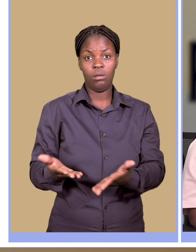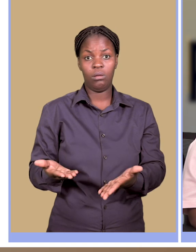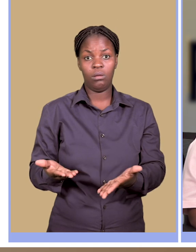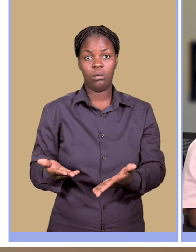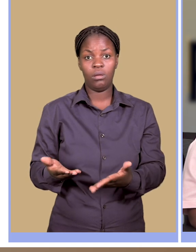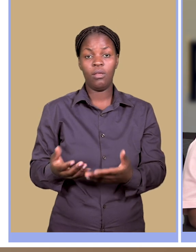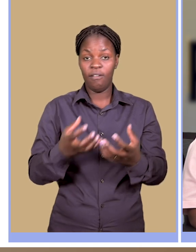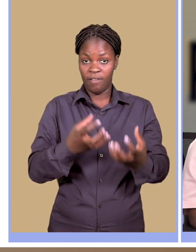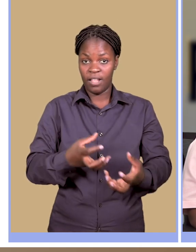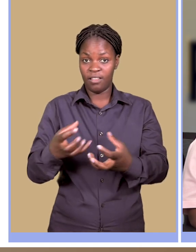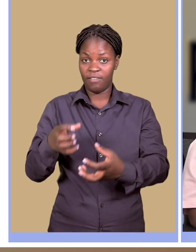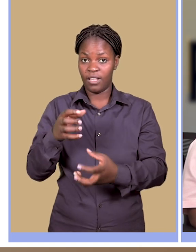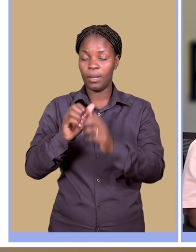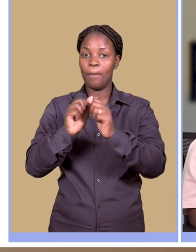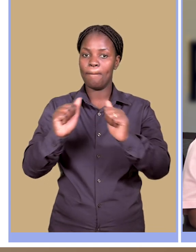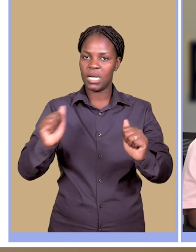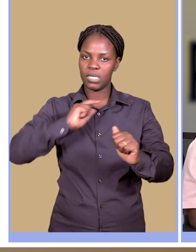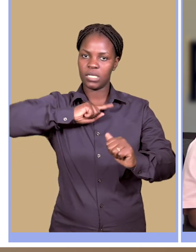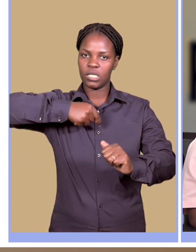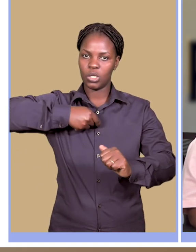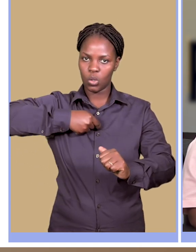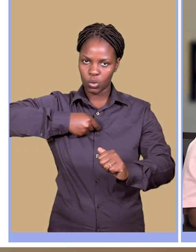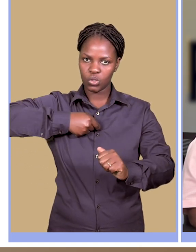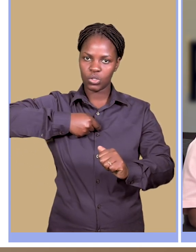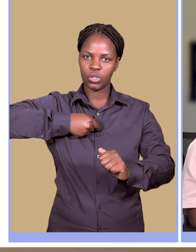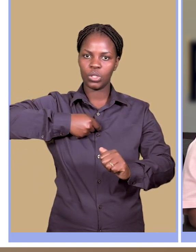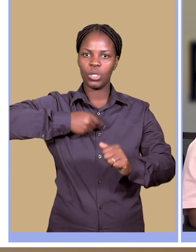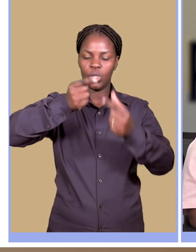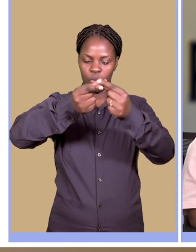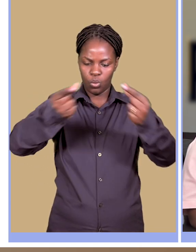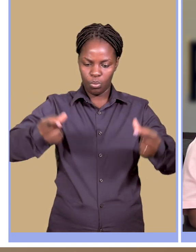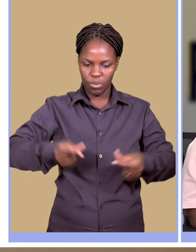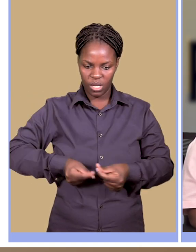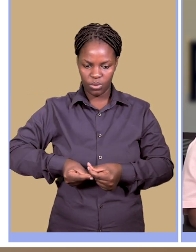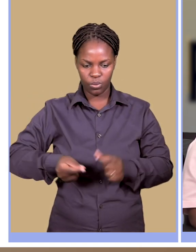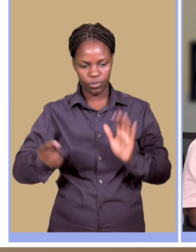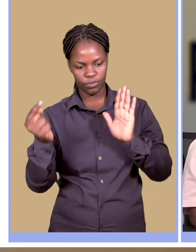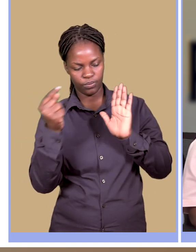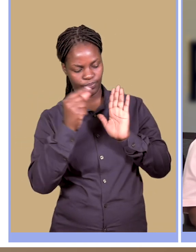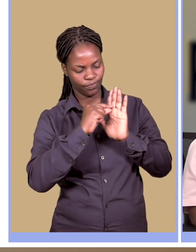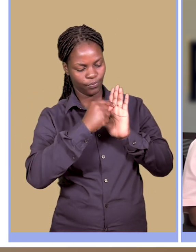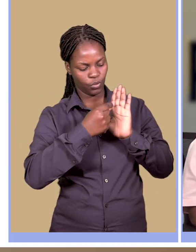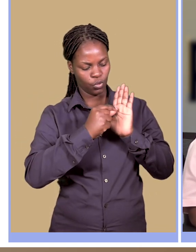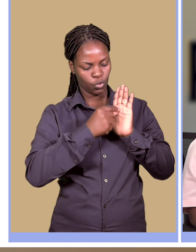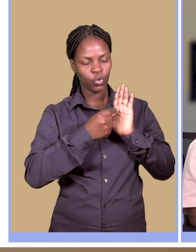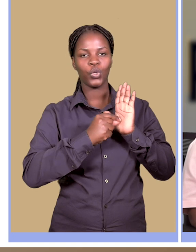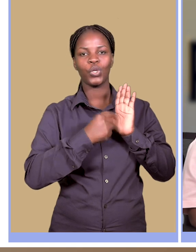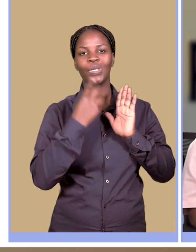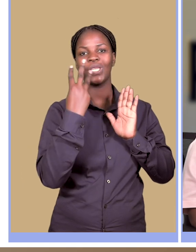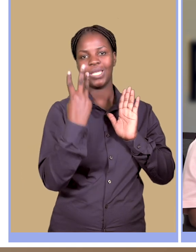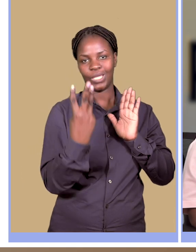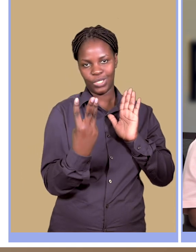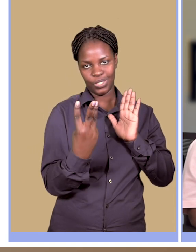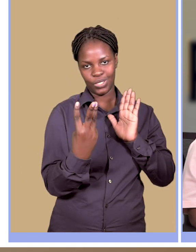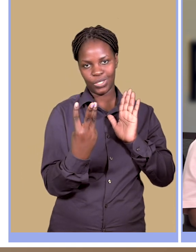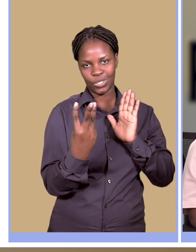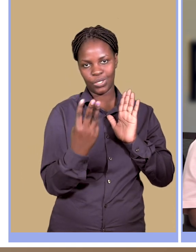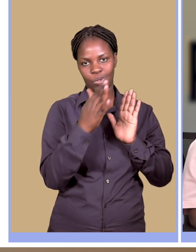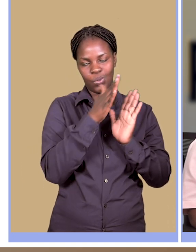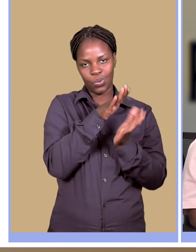como um todo. Mas neste caso da nossa Constituição, olhou para as pessoas com deficiência, dedicou pelo menos 3